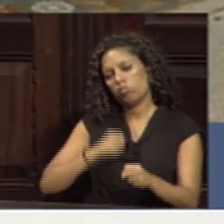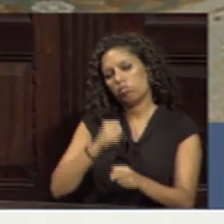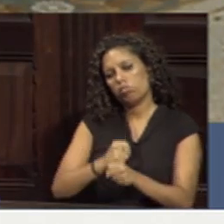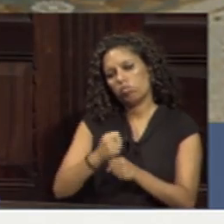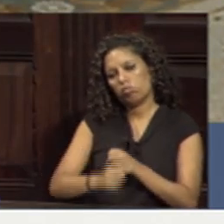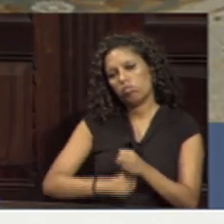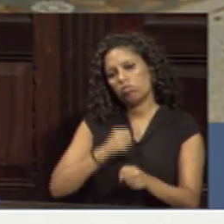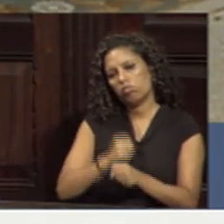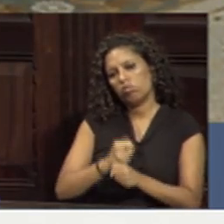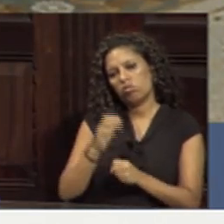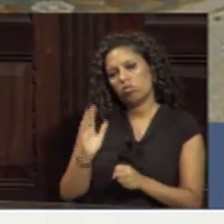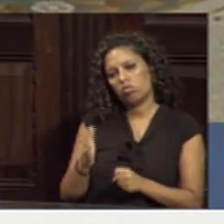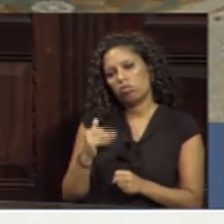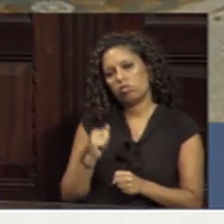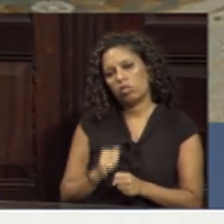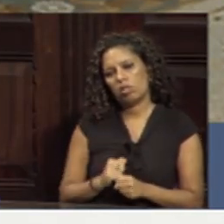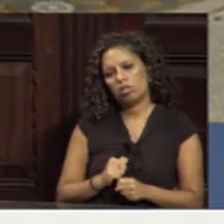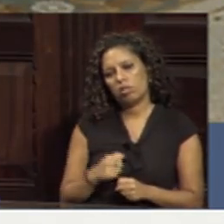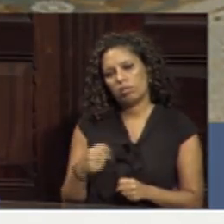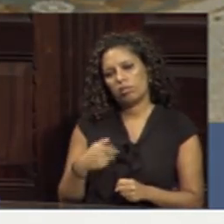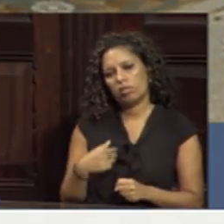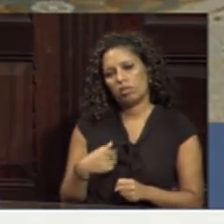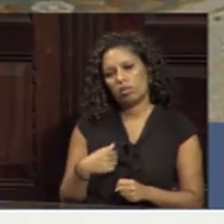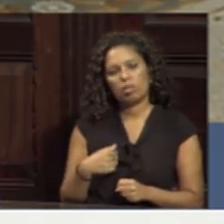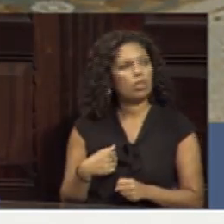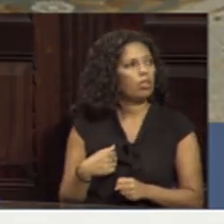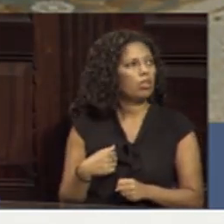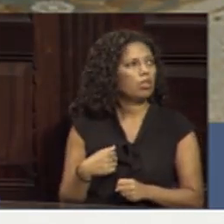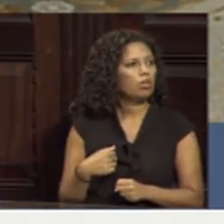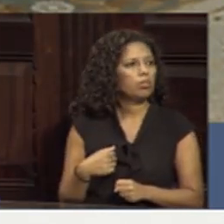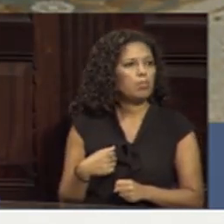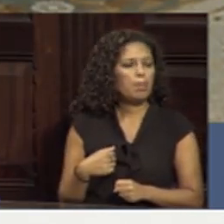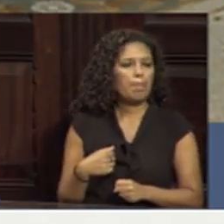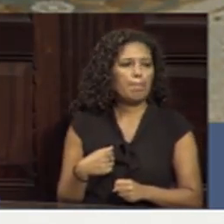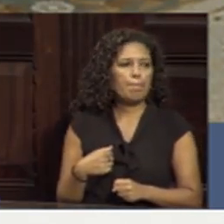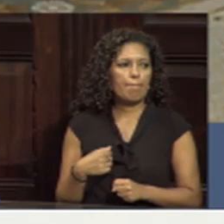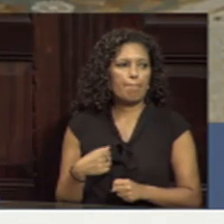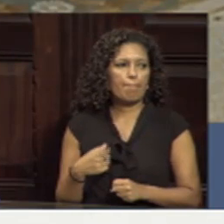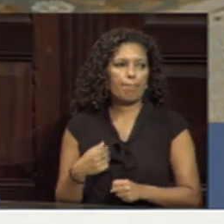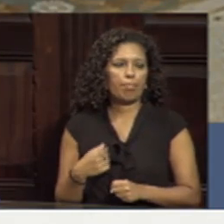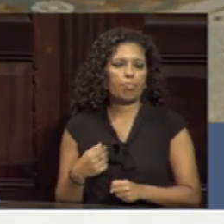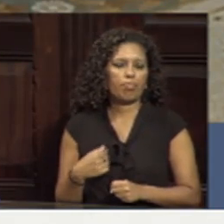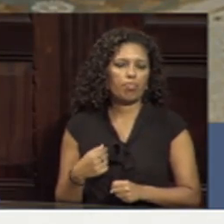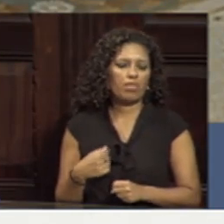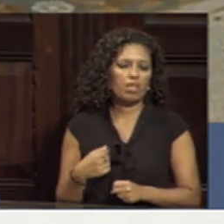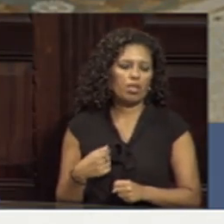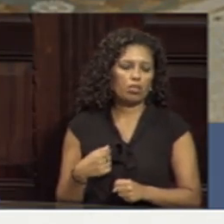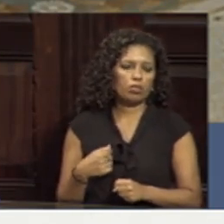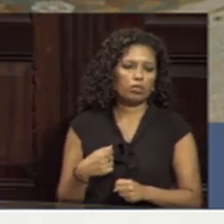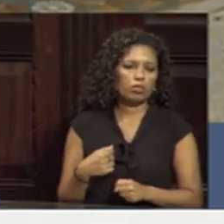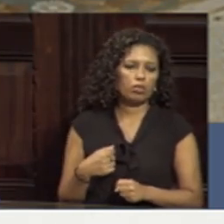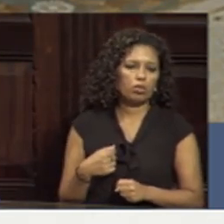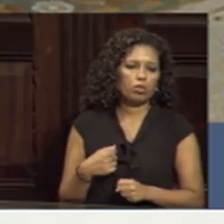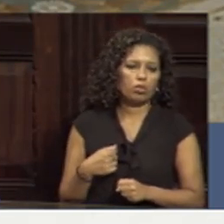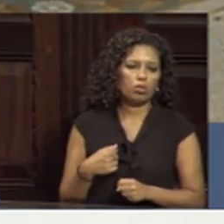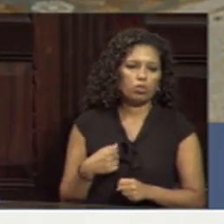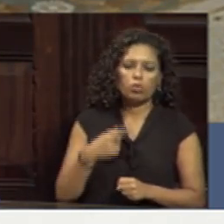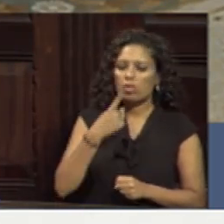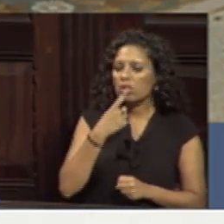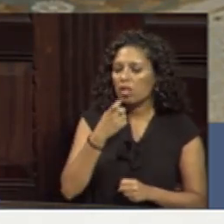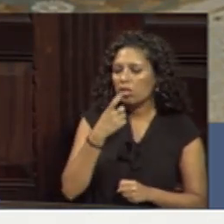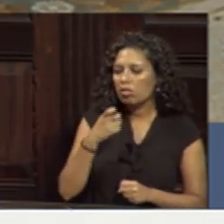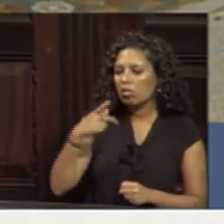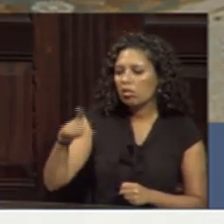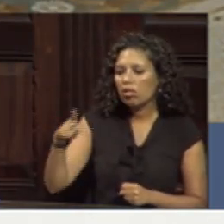de uma certa forma... Conclua, deputado. Já vou terminar. De uma certa forma, o sangue da Marielle